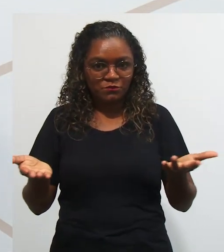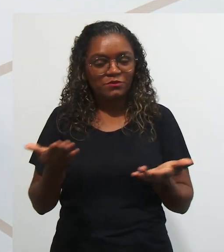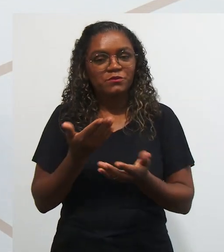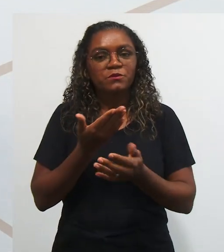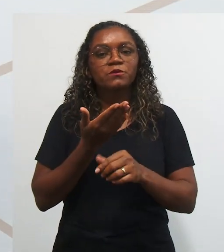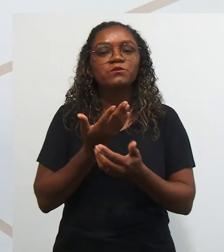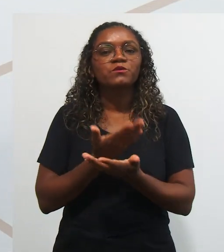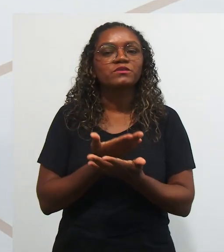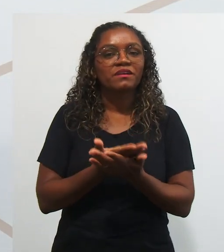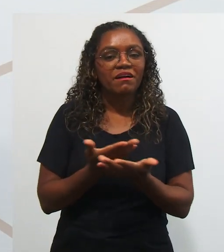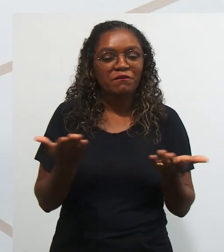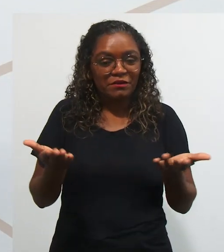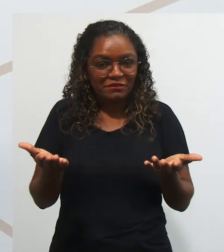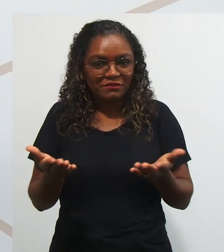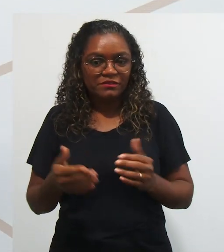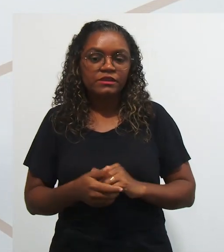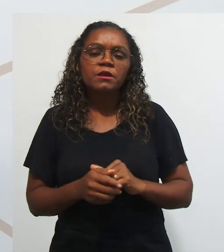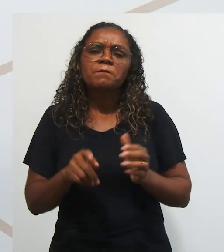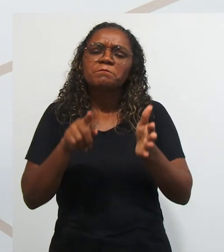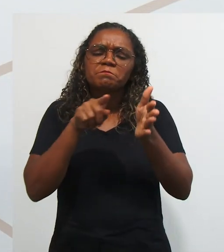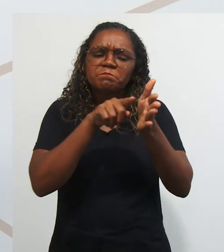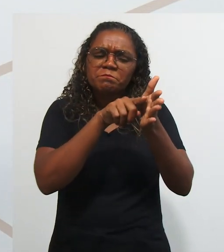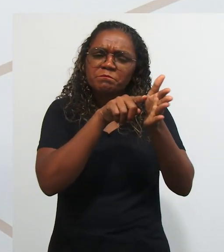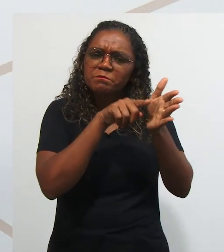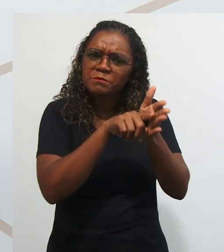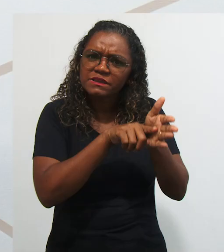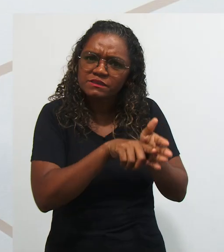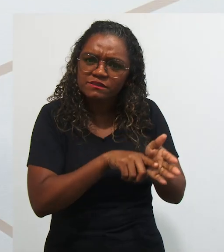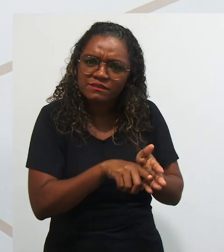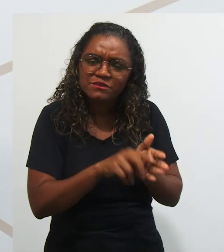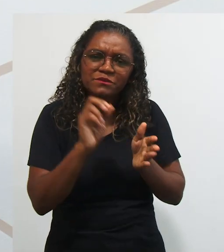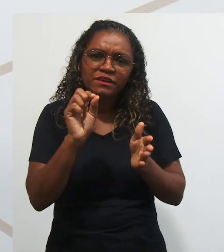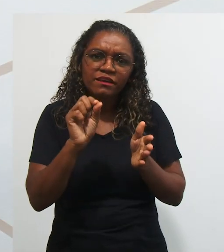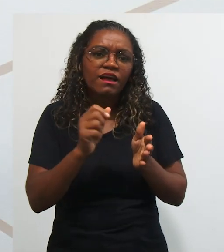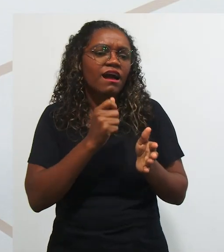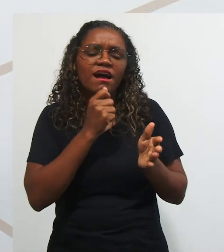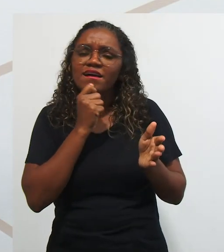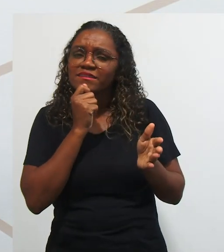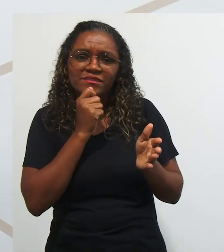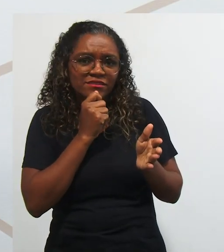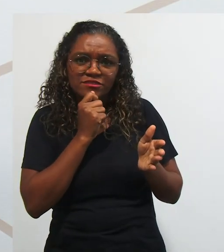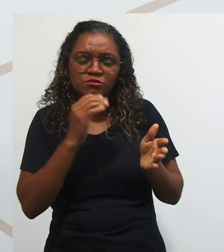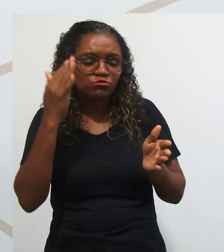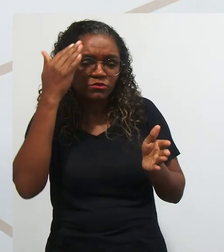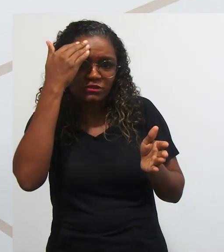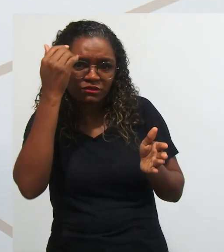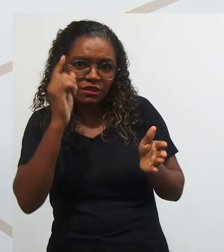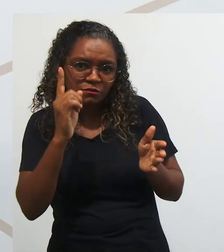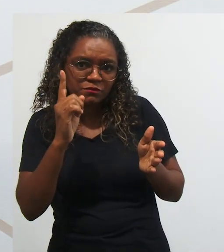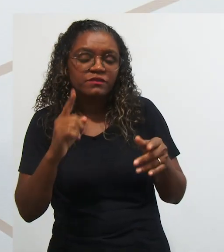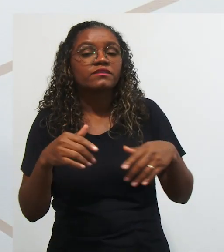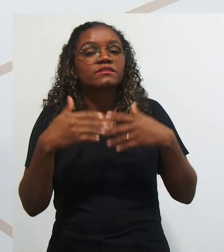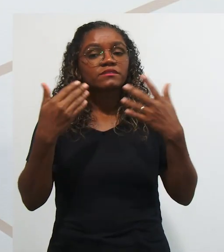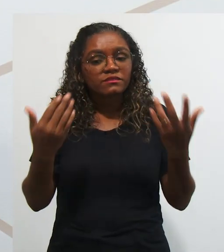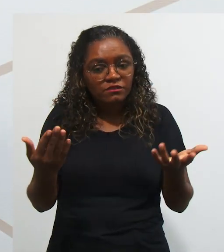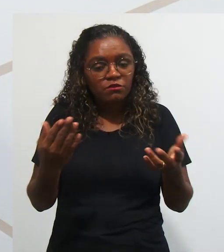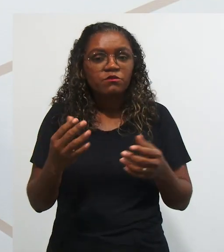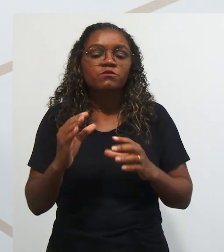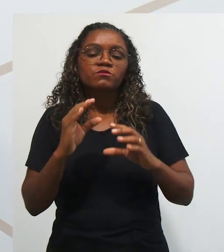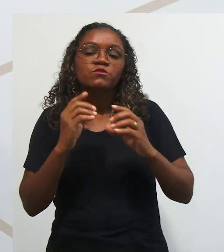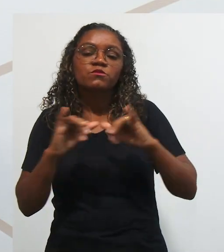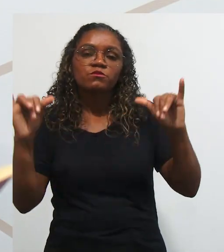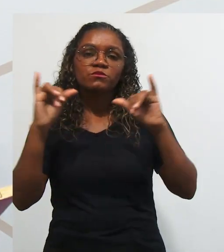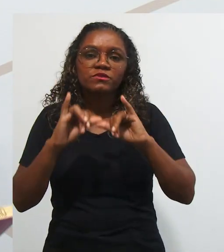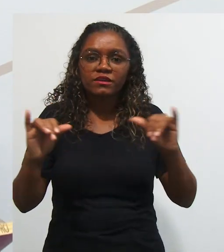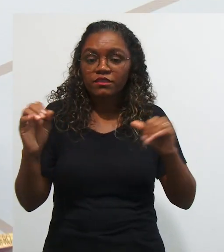aqui, o nosso episódio. Olha, pesquiso para conhecer o que ainda não conheço e comunicar ou anunciar a